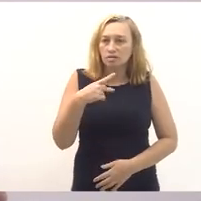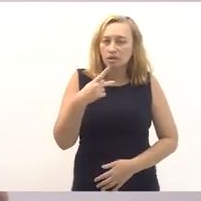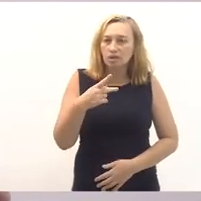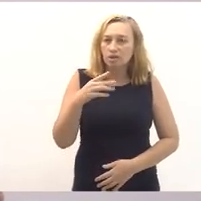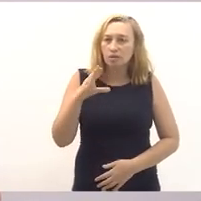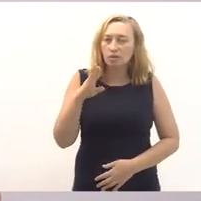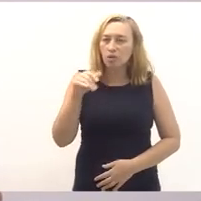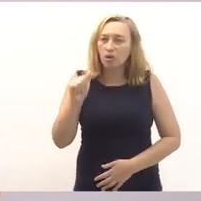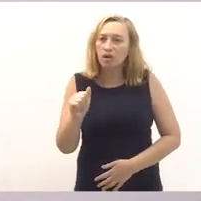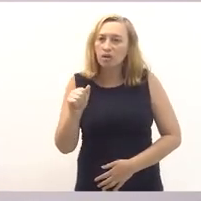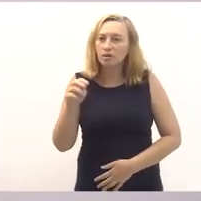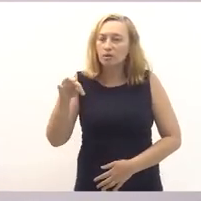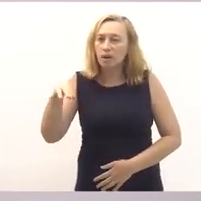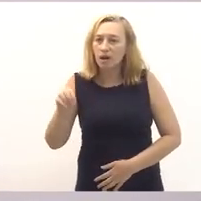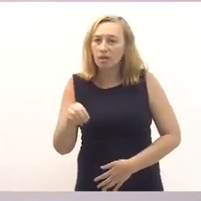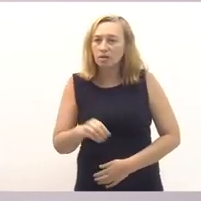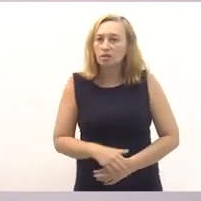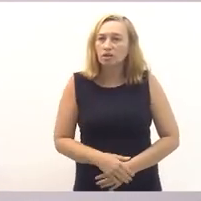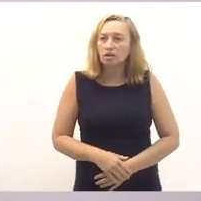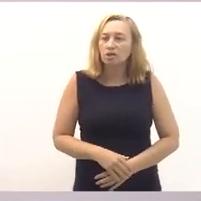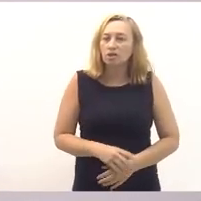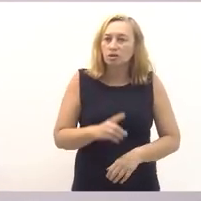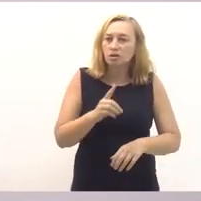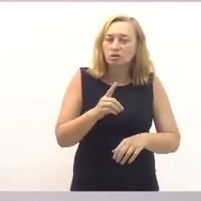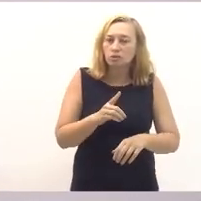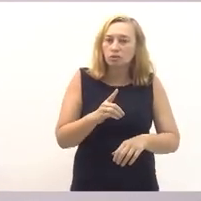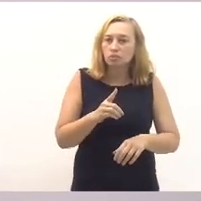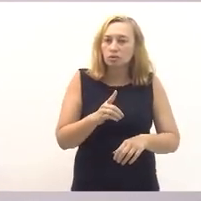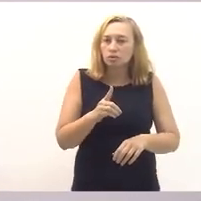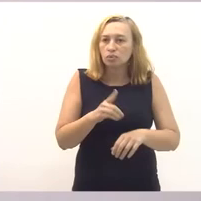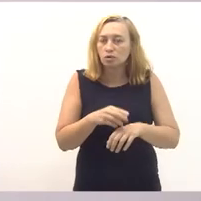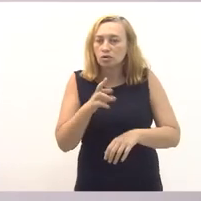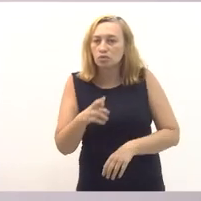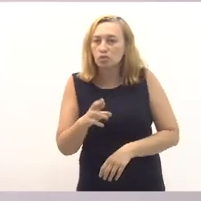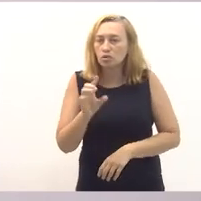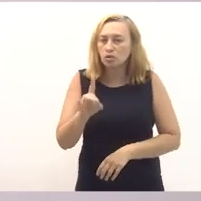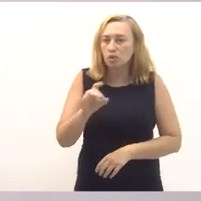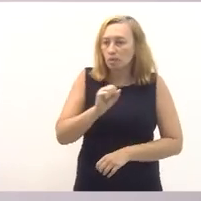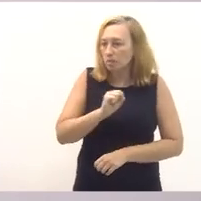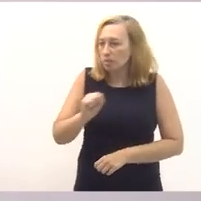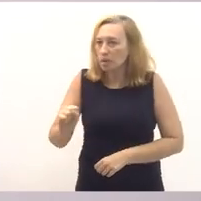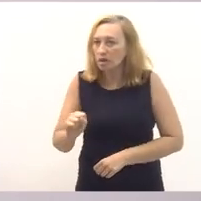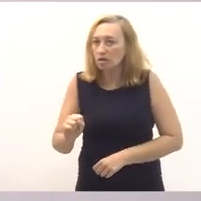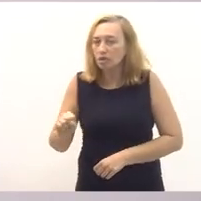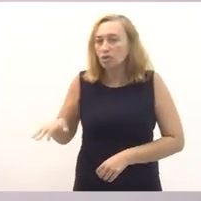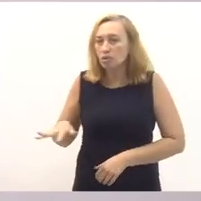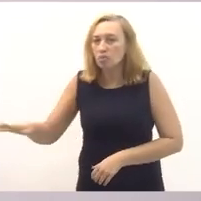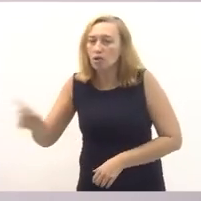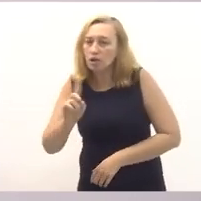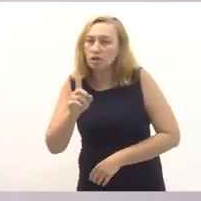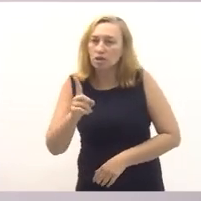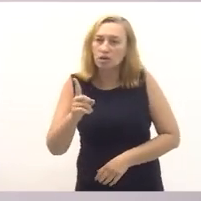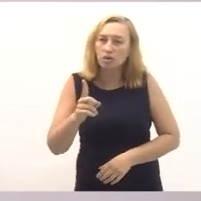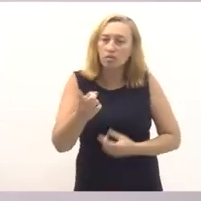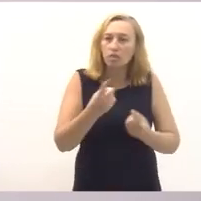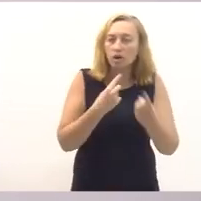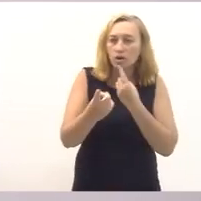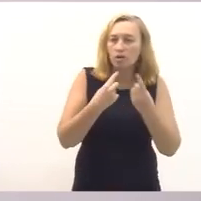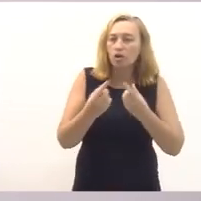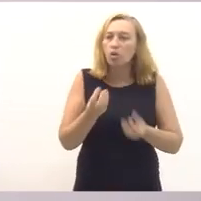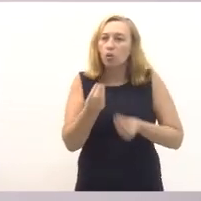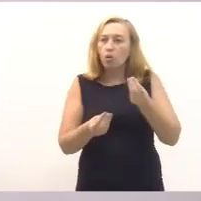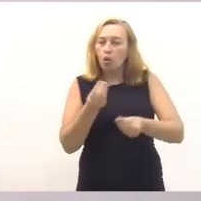Boca do Mato que diz seu doutor só Combate o morro não Combate o asfalto também Como transportar escopeta o